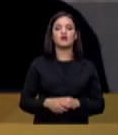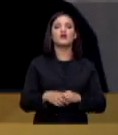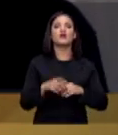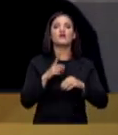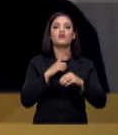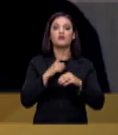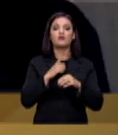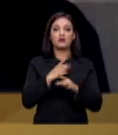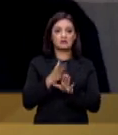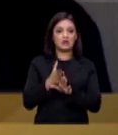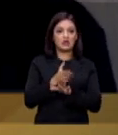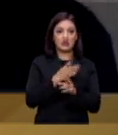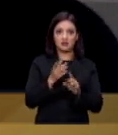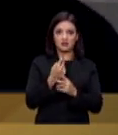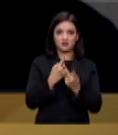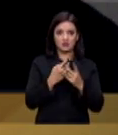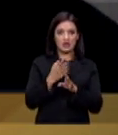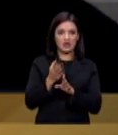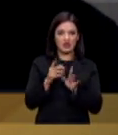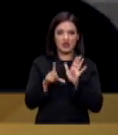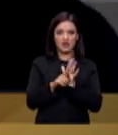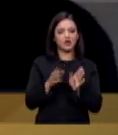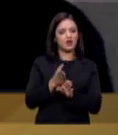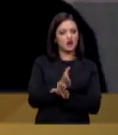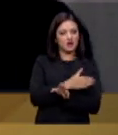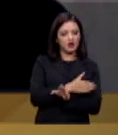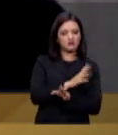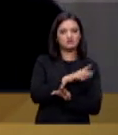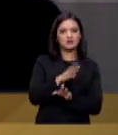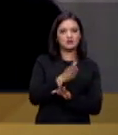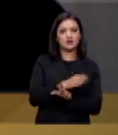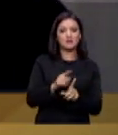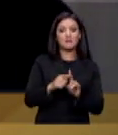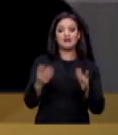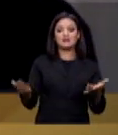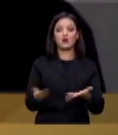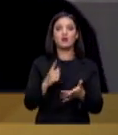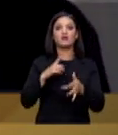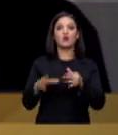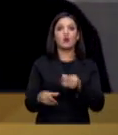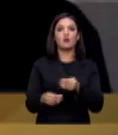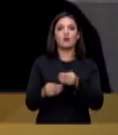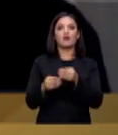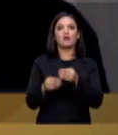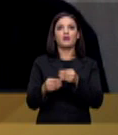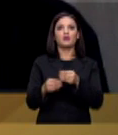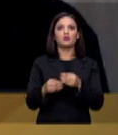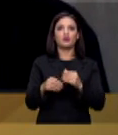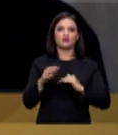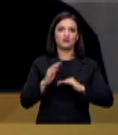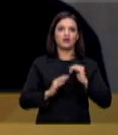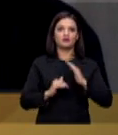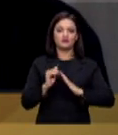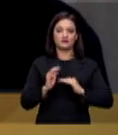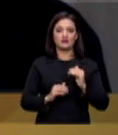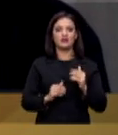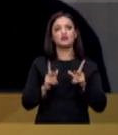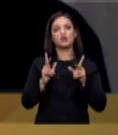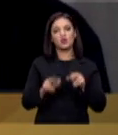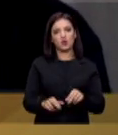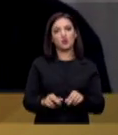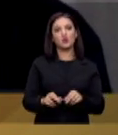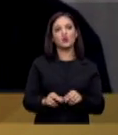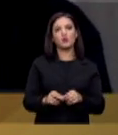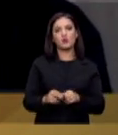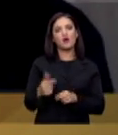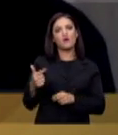ultratividade, como, aliás, foi ponto da sustentação oral de Sua Excelência, o